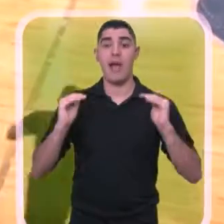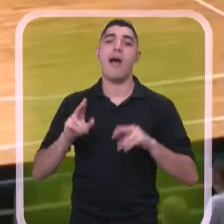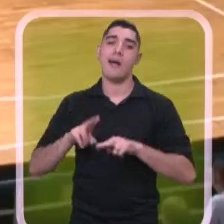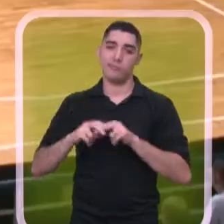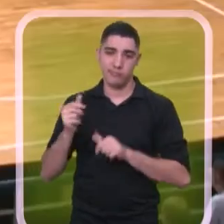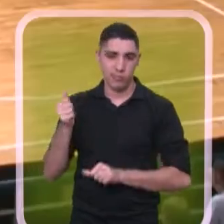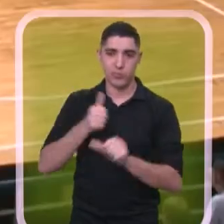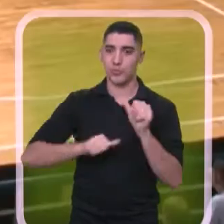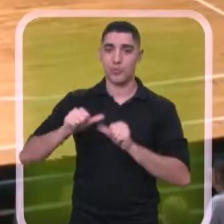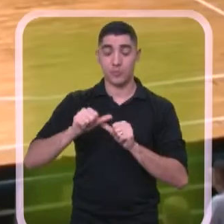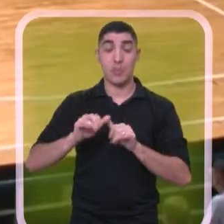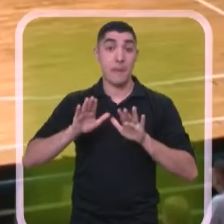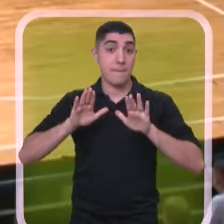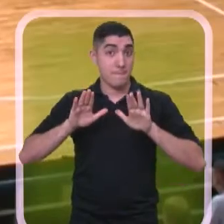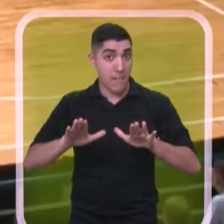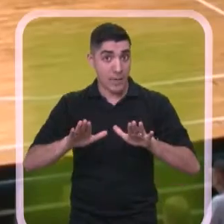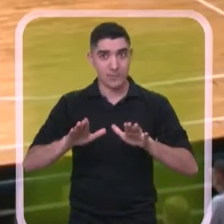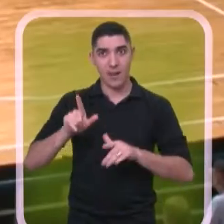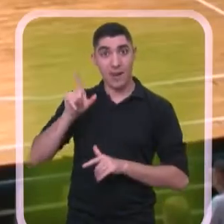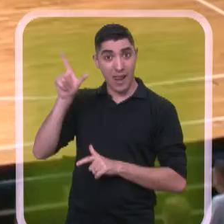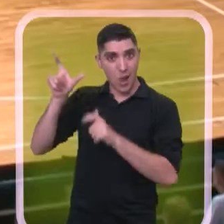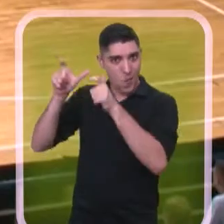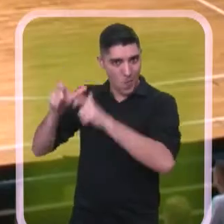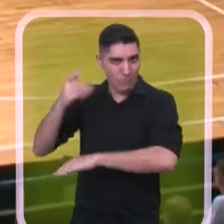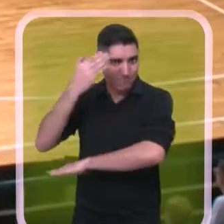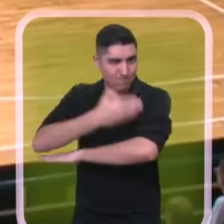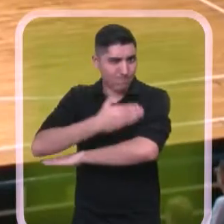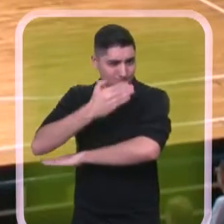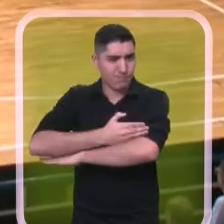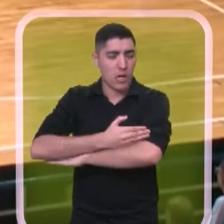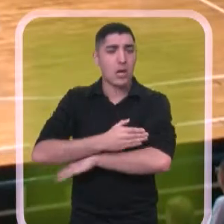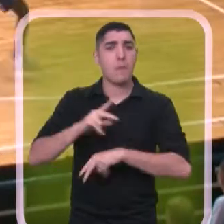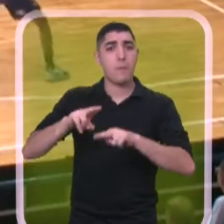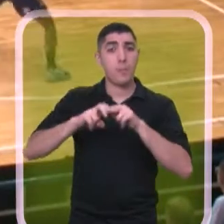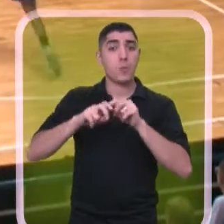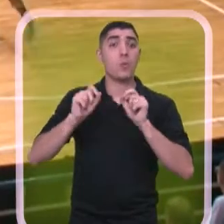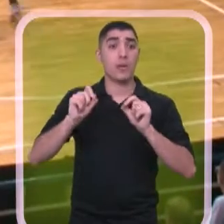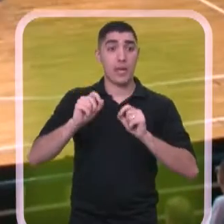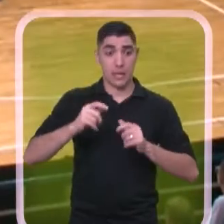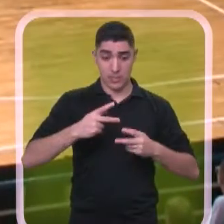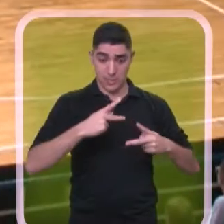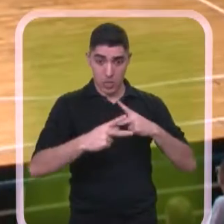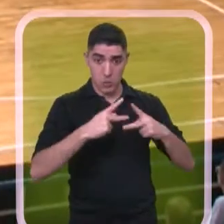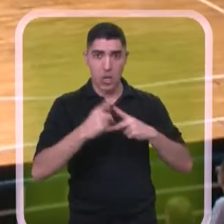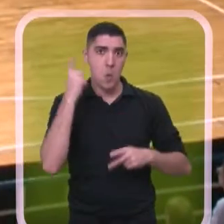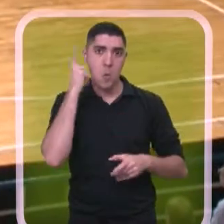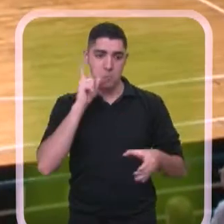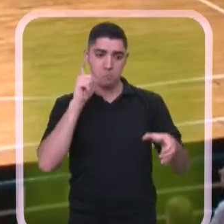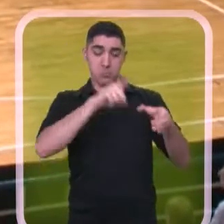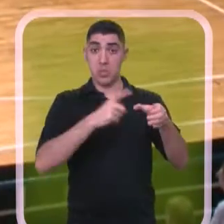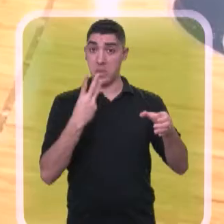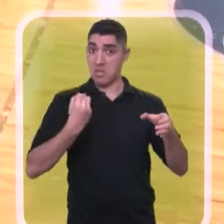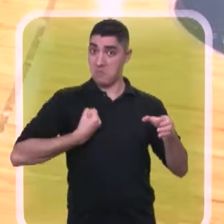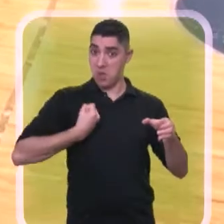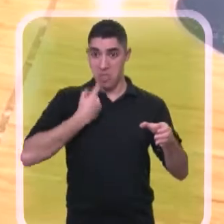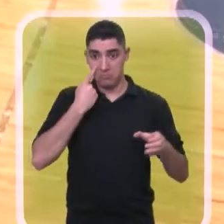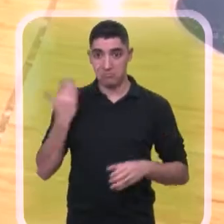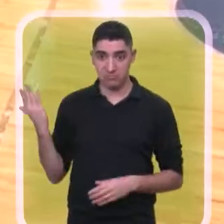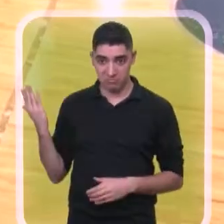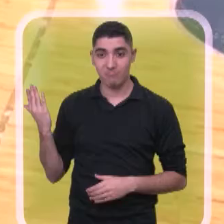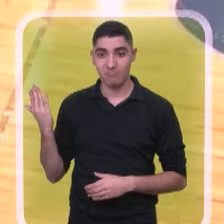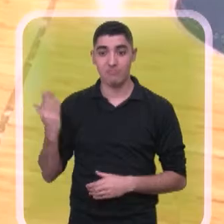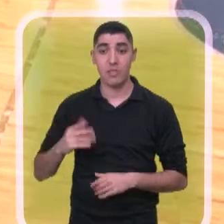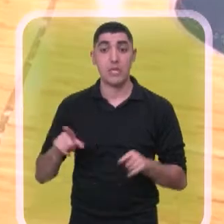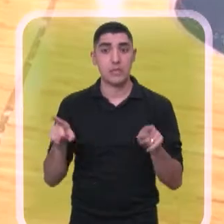placar. Mas como o jogo era franco, logo o São José retomou a liderança nessa bola de 3 de Renato Carbonari. A